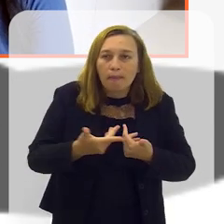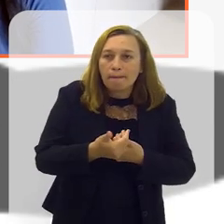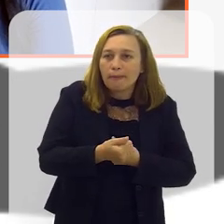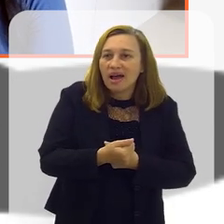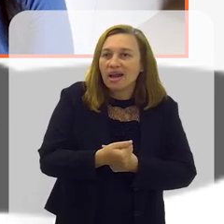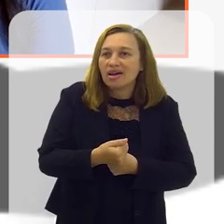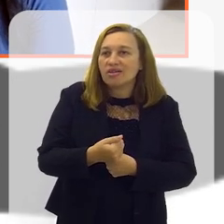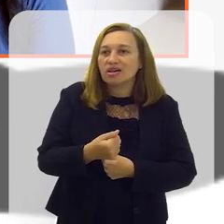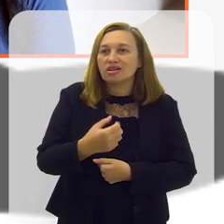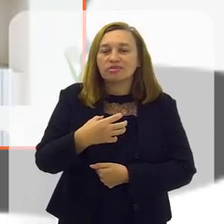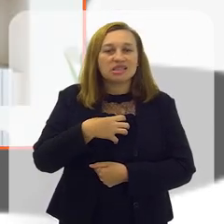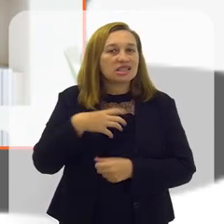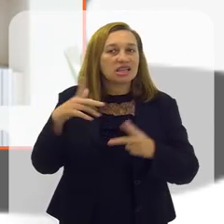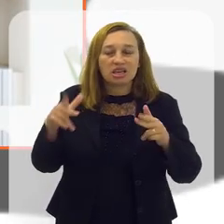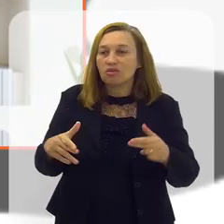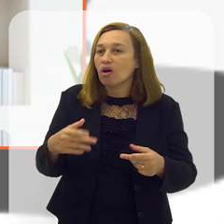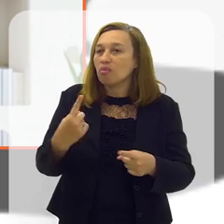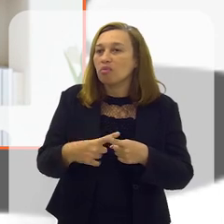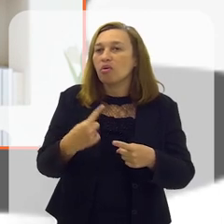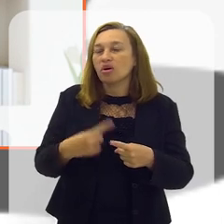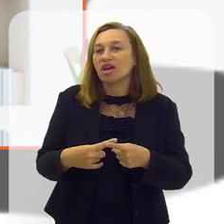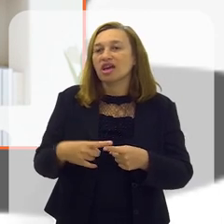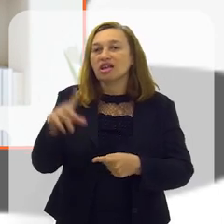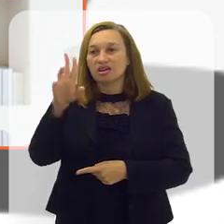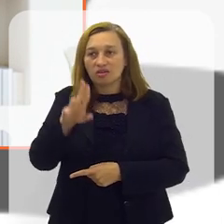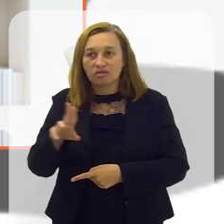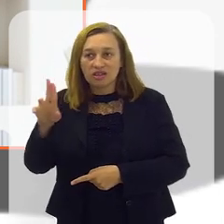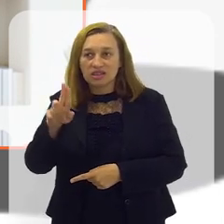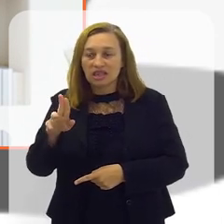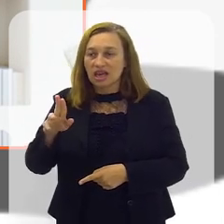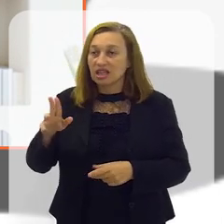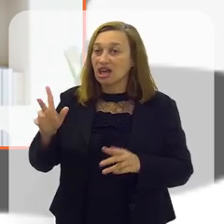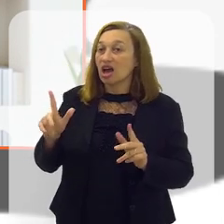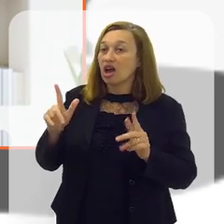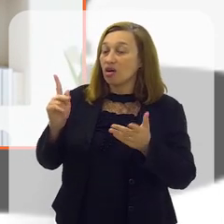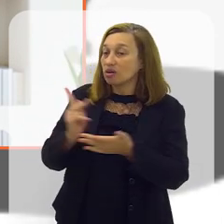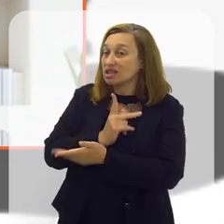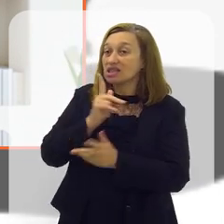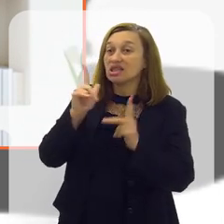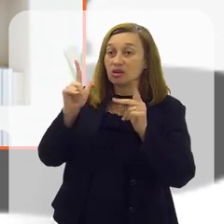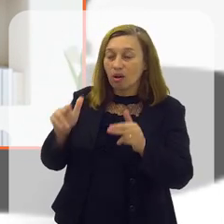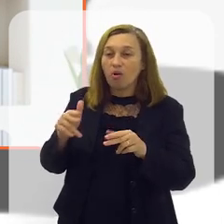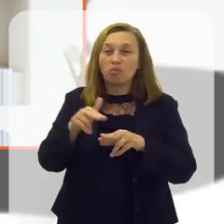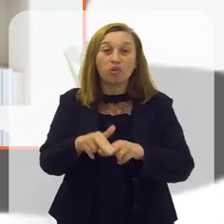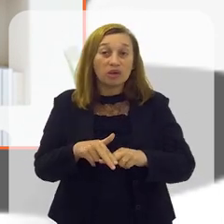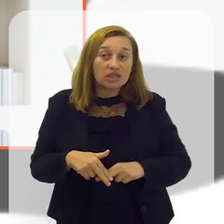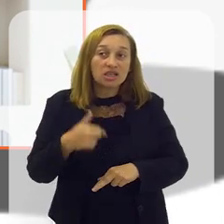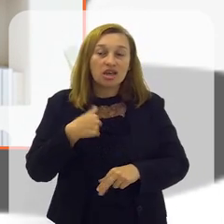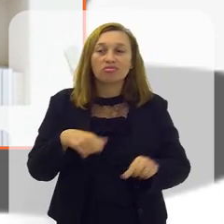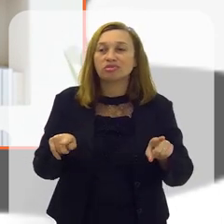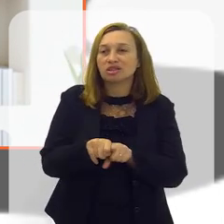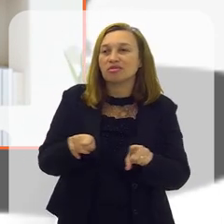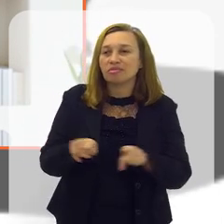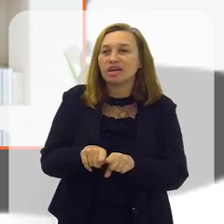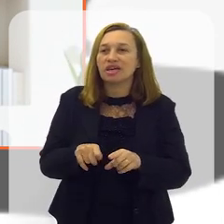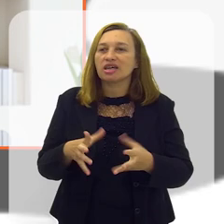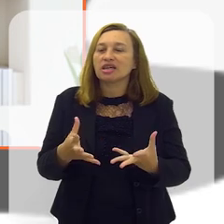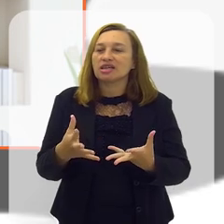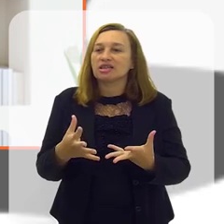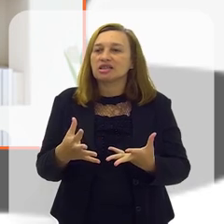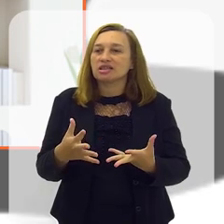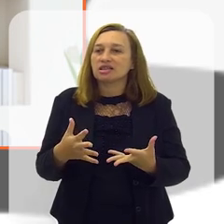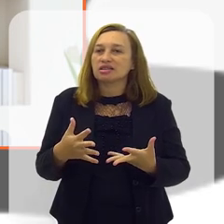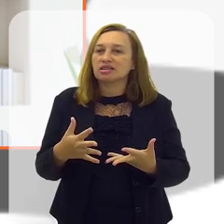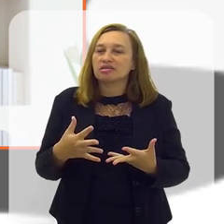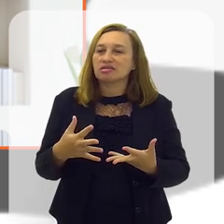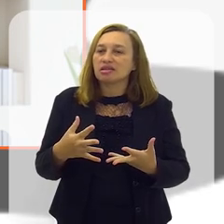foi o meu espelho aqui, porque na minha faculdade acontecia a mesma coisa, então é por isso talvez que eu também tenha uma simpatia muito